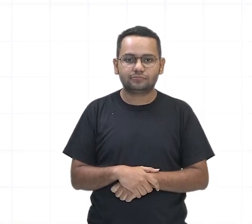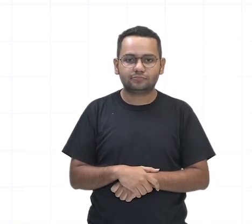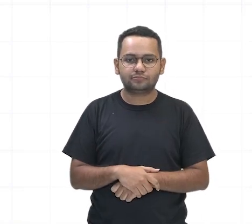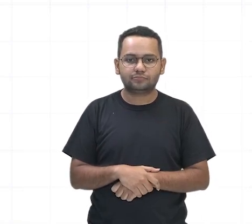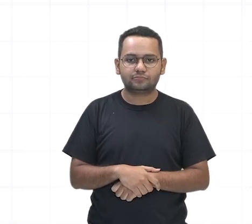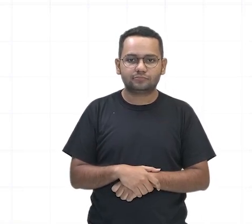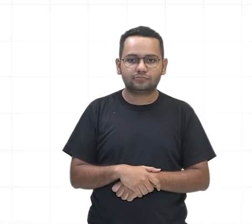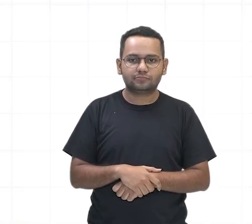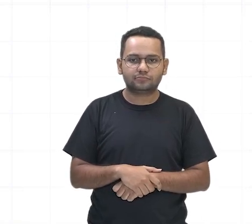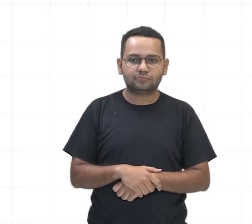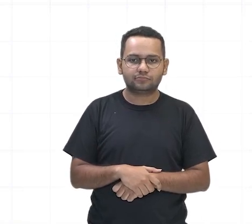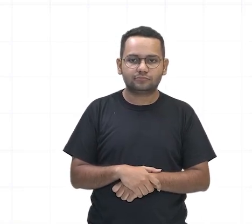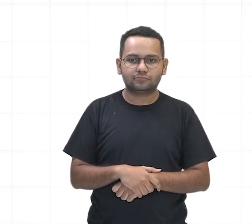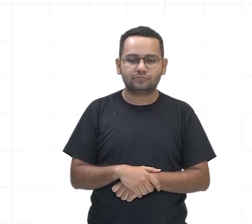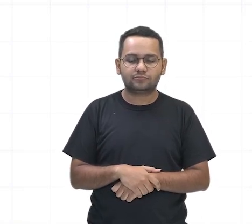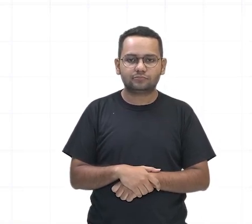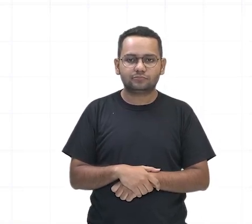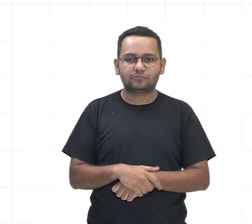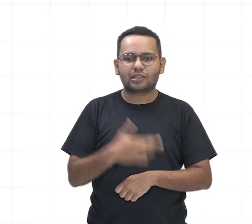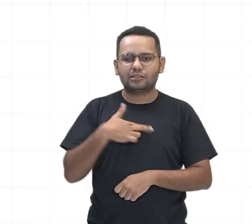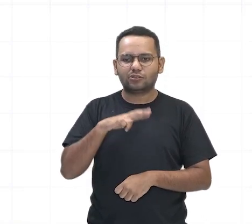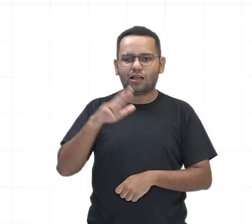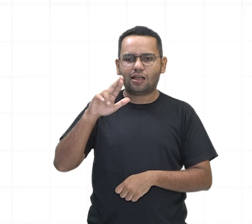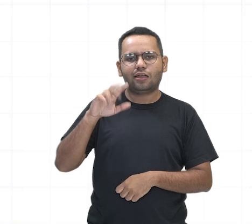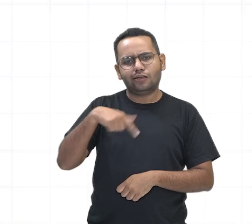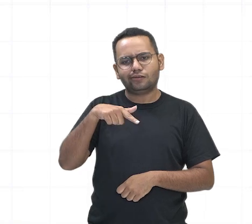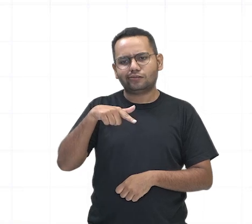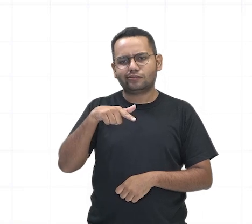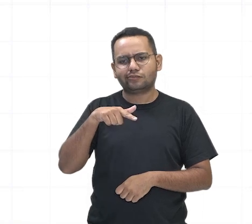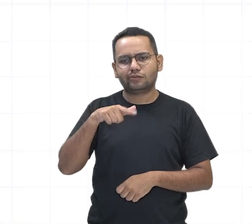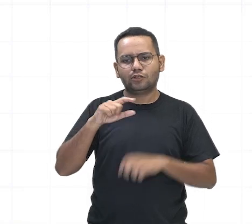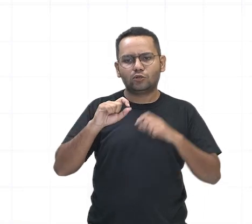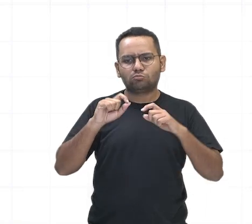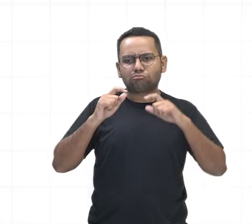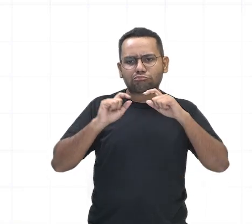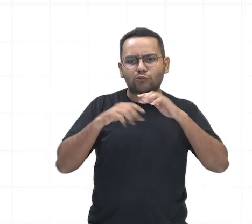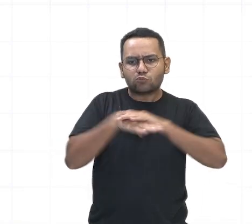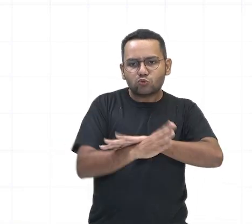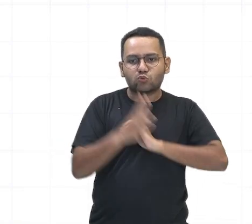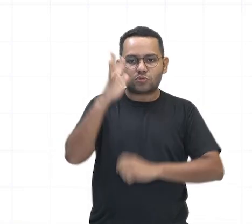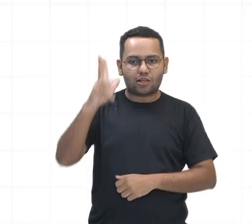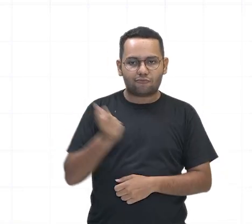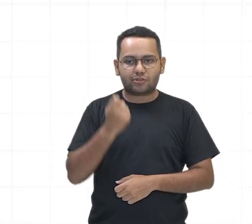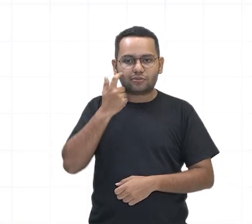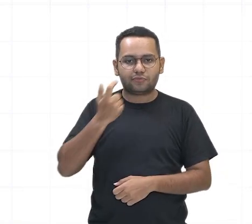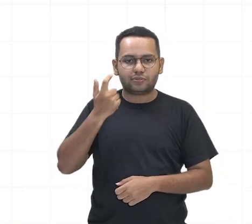africana ela tem a dimensão da harmonia com a natureza e o respeito aos ancestrais, com um princípio ético.